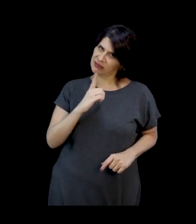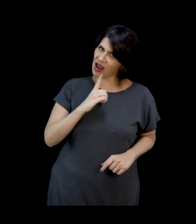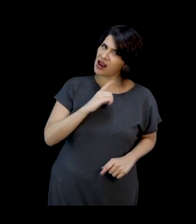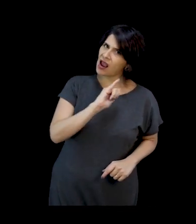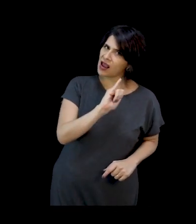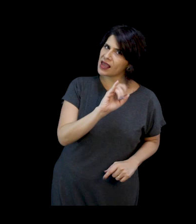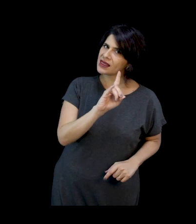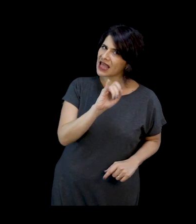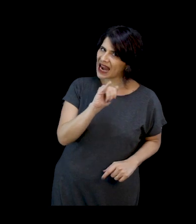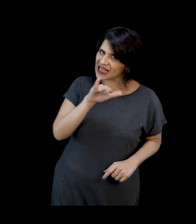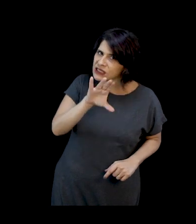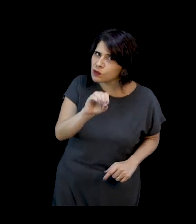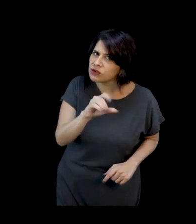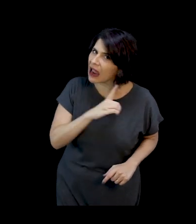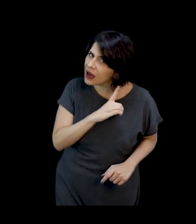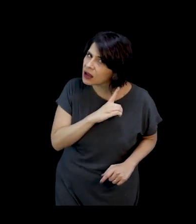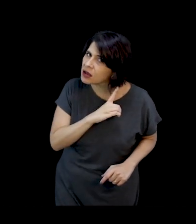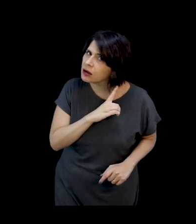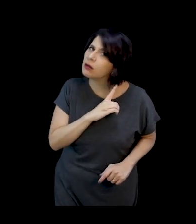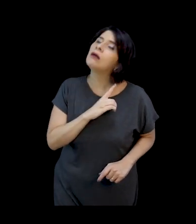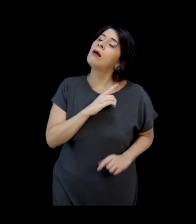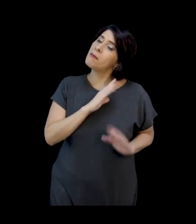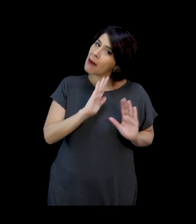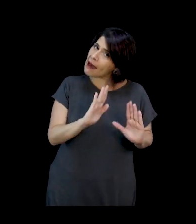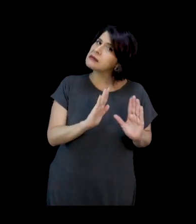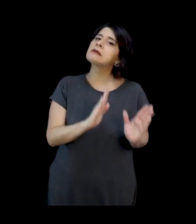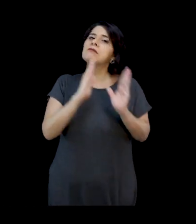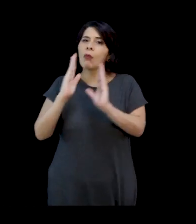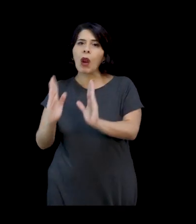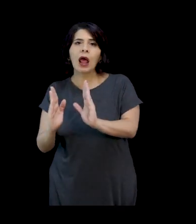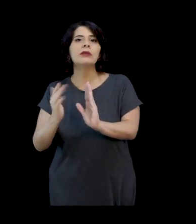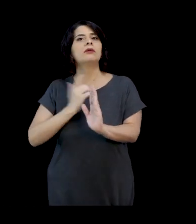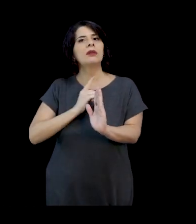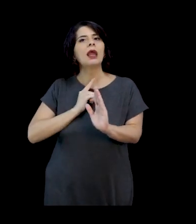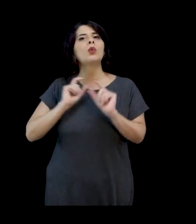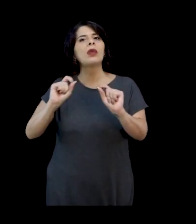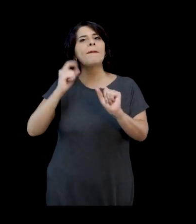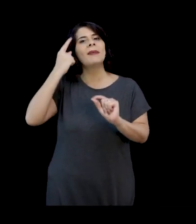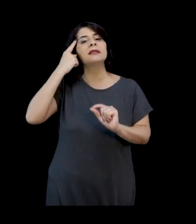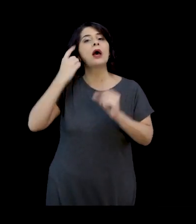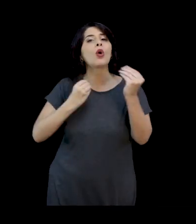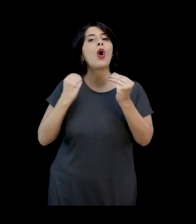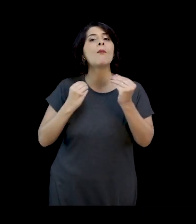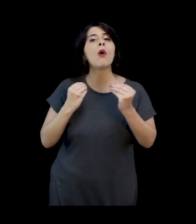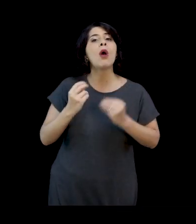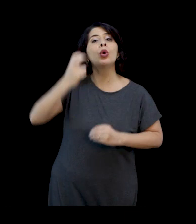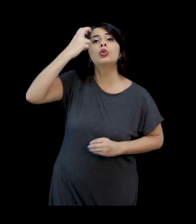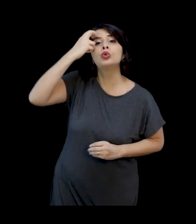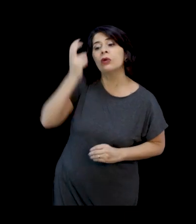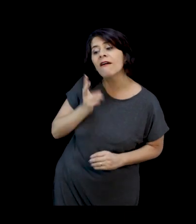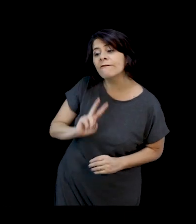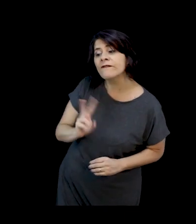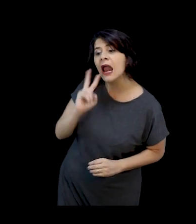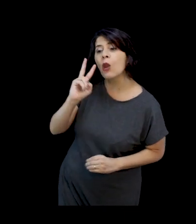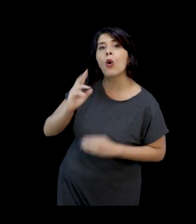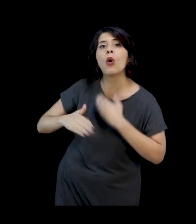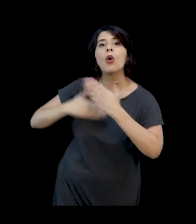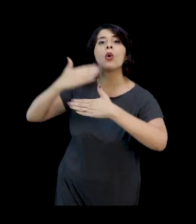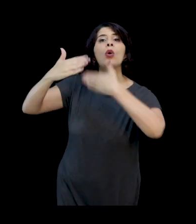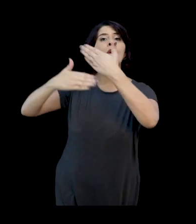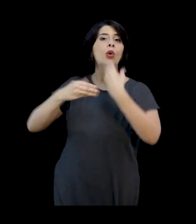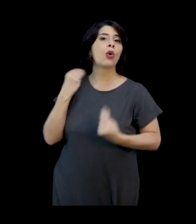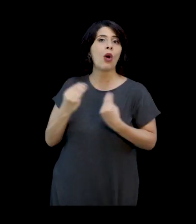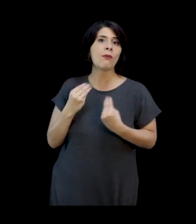se o Zimmel é idealista, ele, no entanto, trata a questão da produção de valor